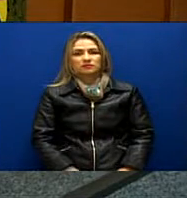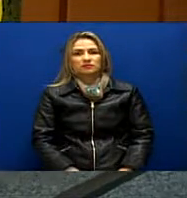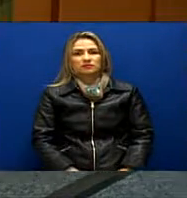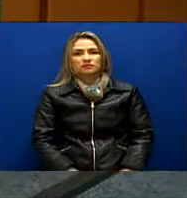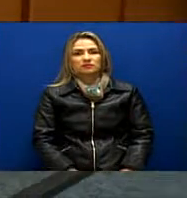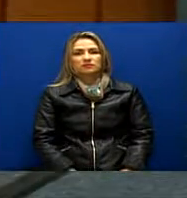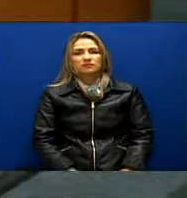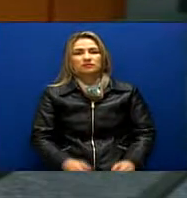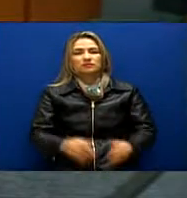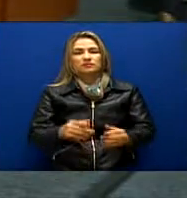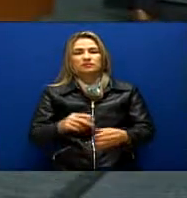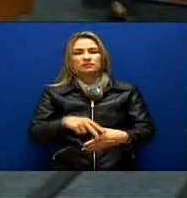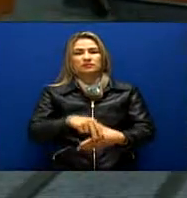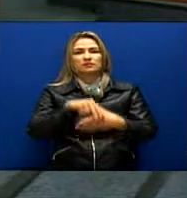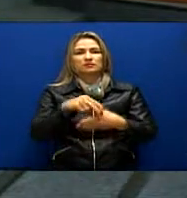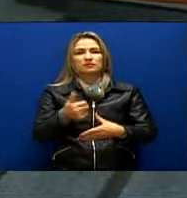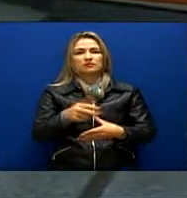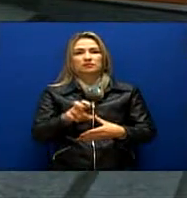Líder tem 15 minutos.